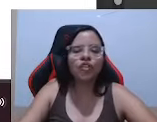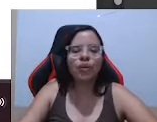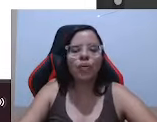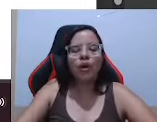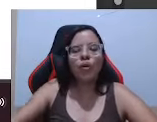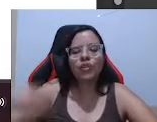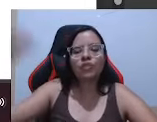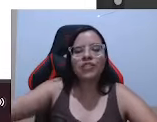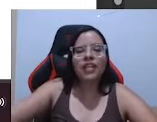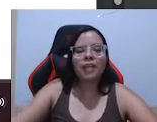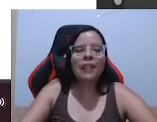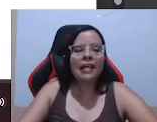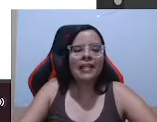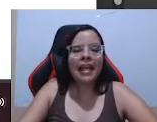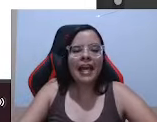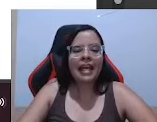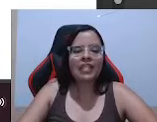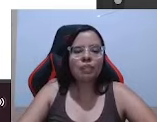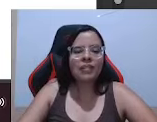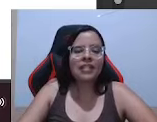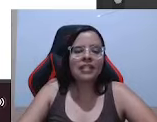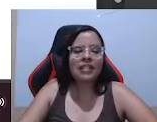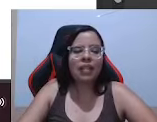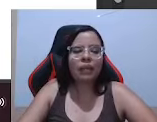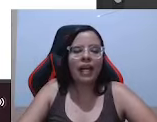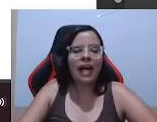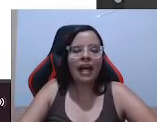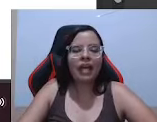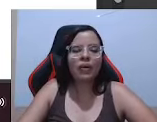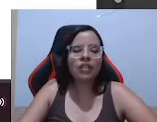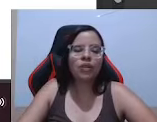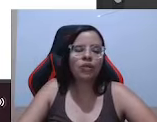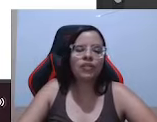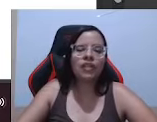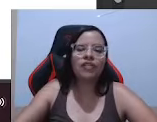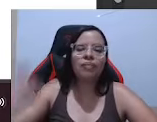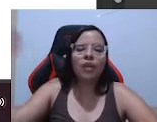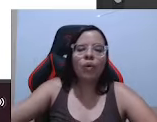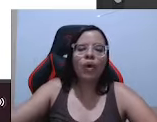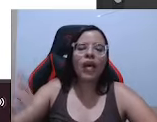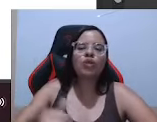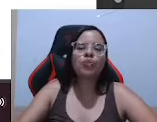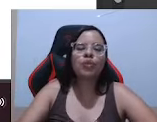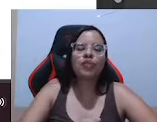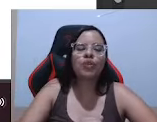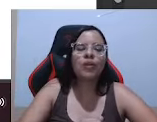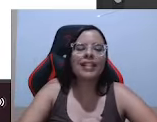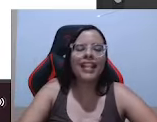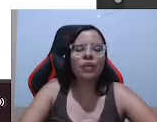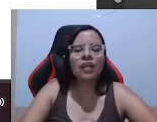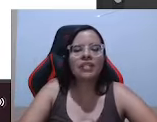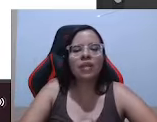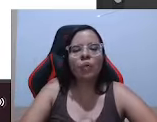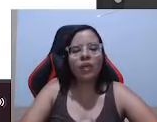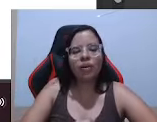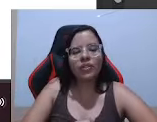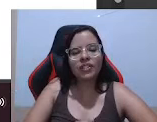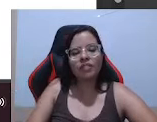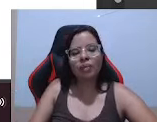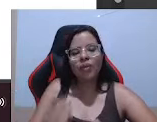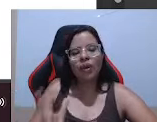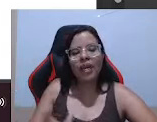educação infantil. Ou se você tem aí a especialização na educação inclusiva, o cargo de professor de